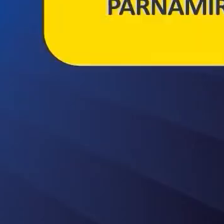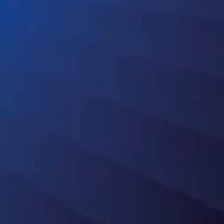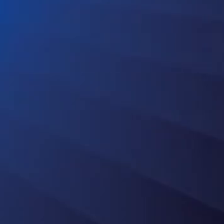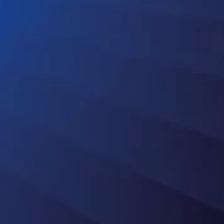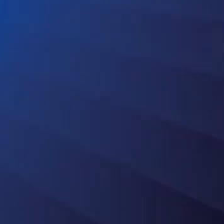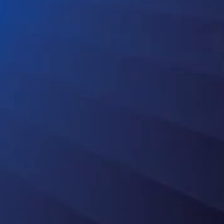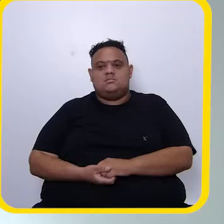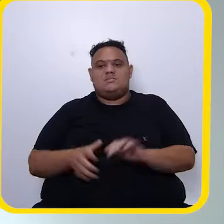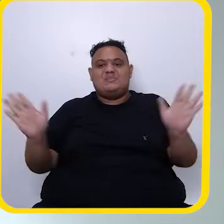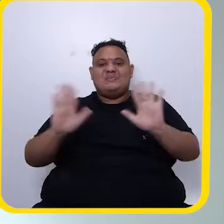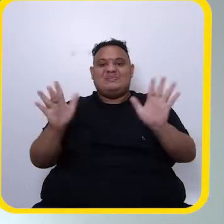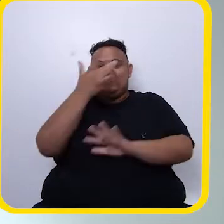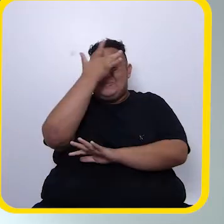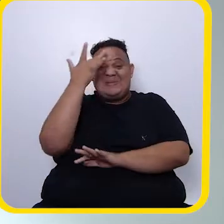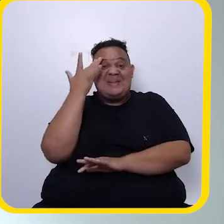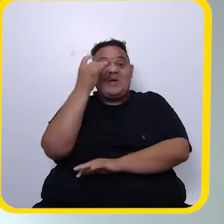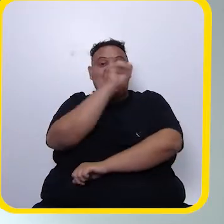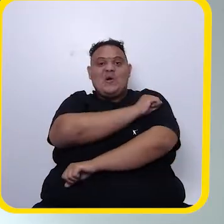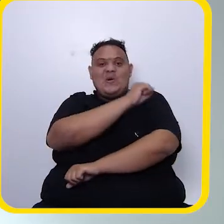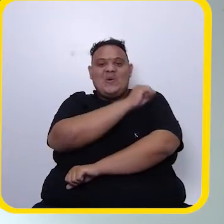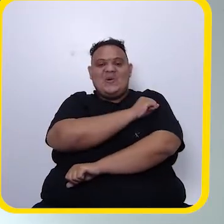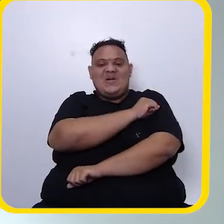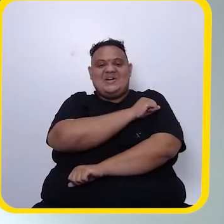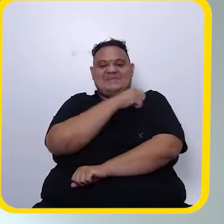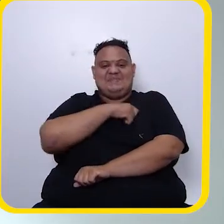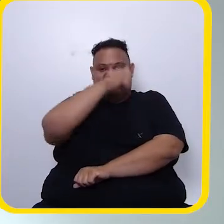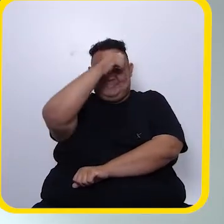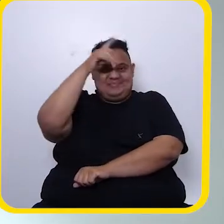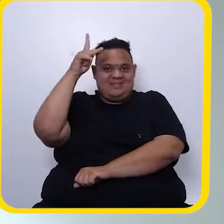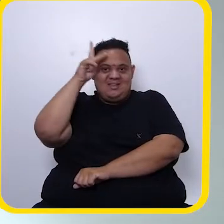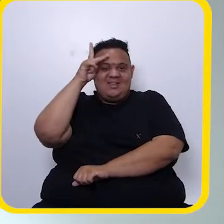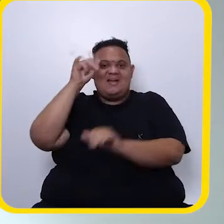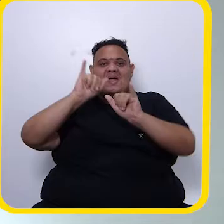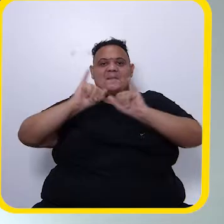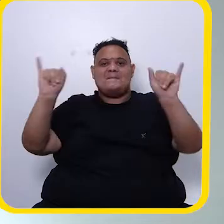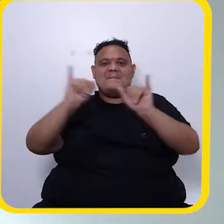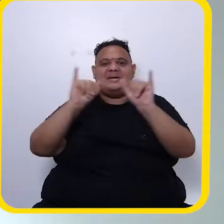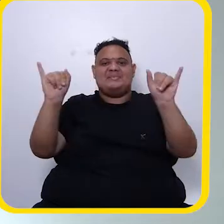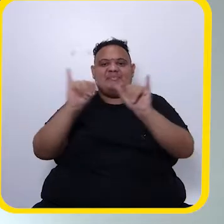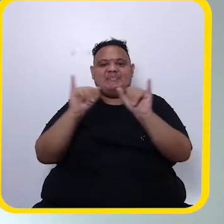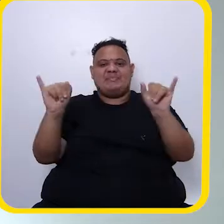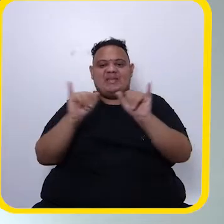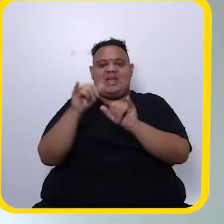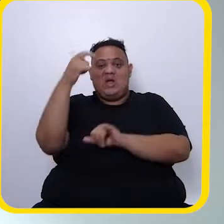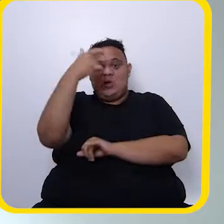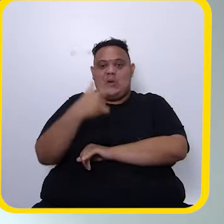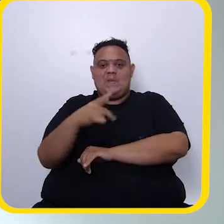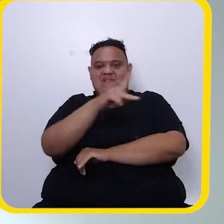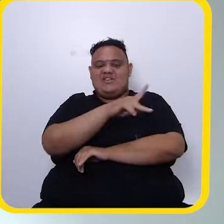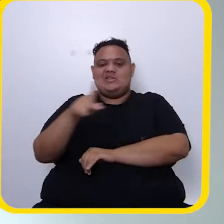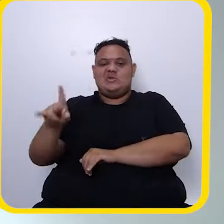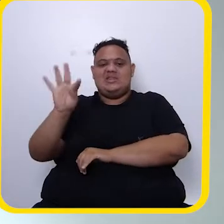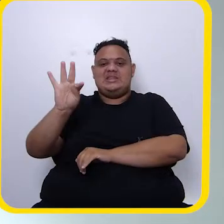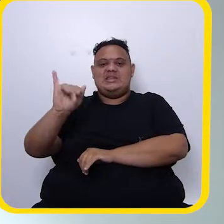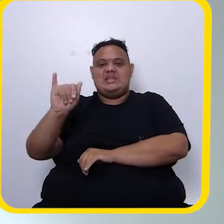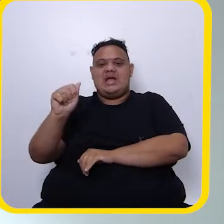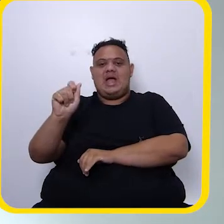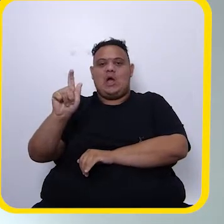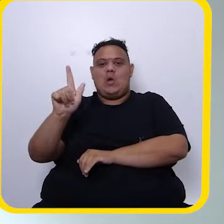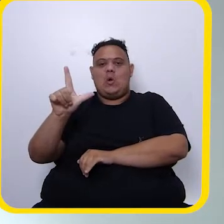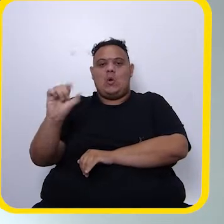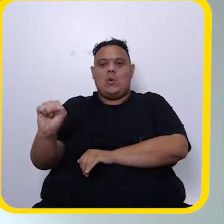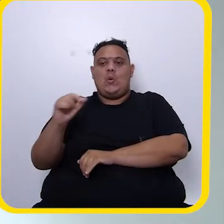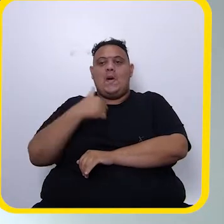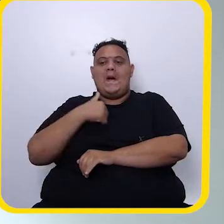Teleaula Parnamirim. Olá, pessoal dos oitavos anos da Rede Pública Municipal de Parnamirim. Aqui é o professor Tiago Augusto de Geografia